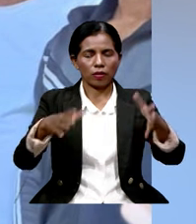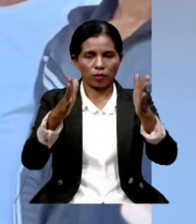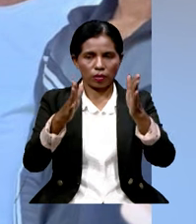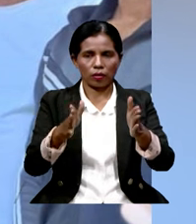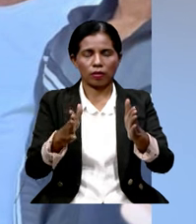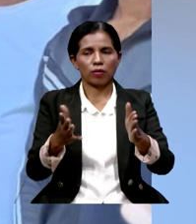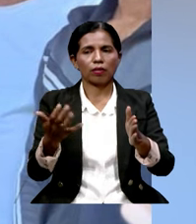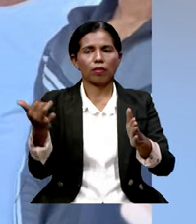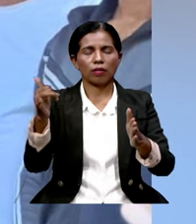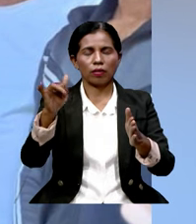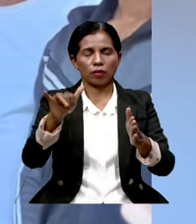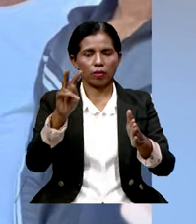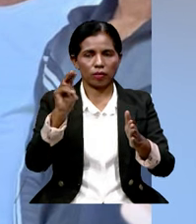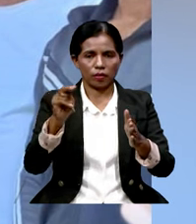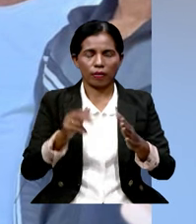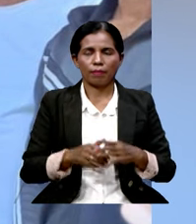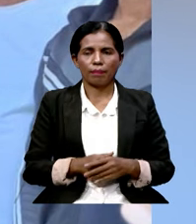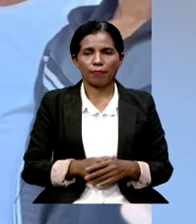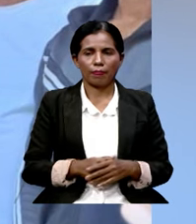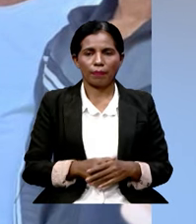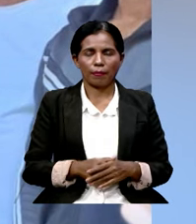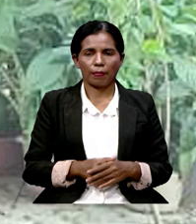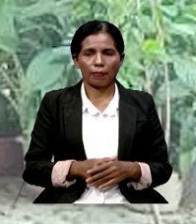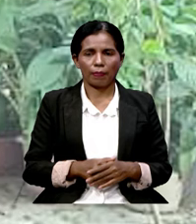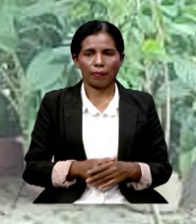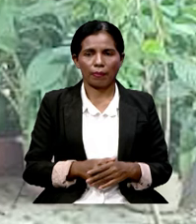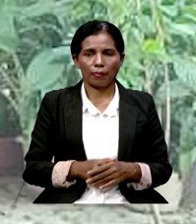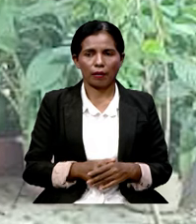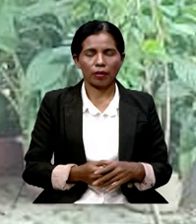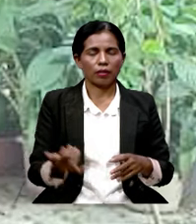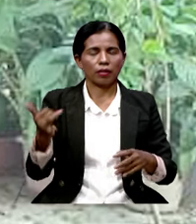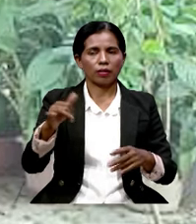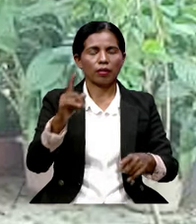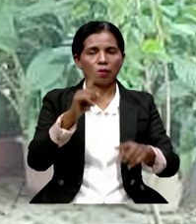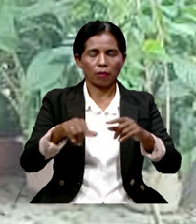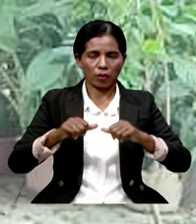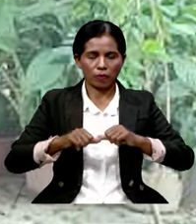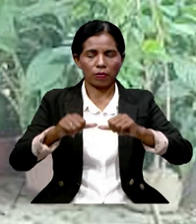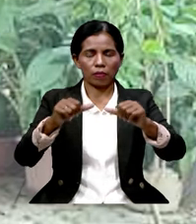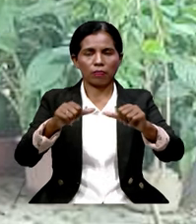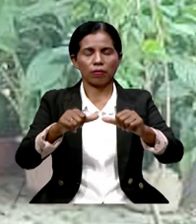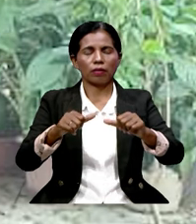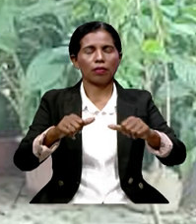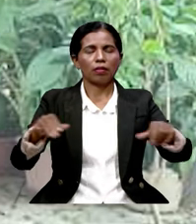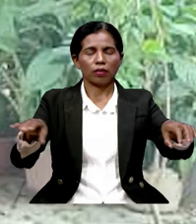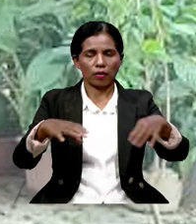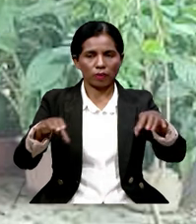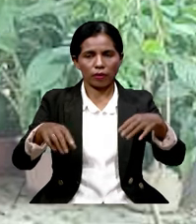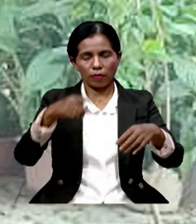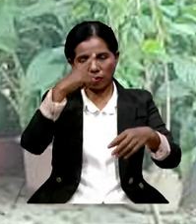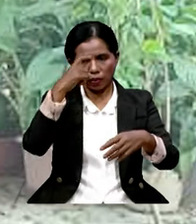trabalhador nian, hat sira labele continuo sira iha serviço, tamba